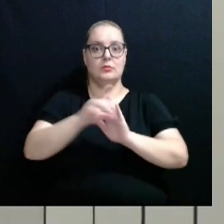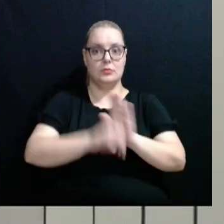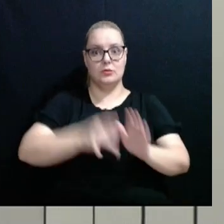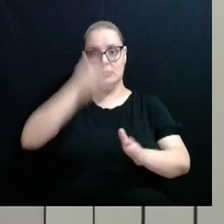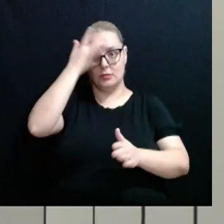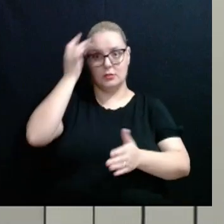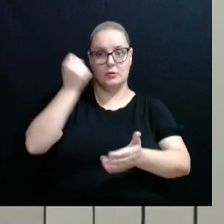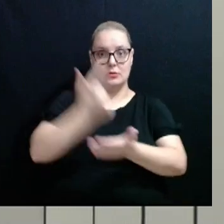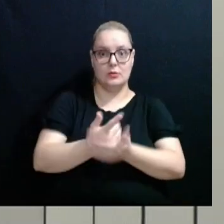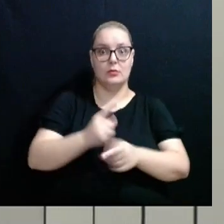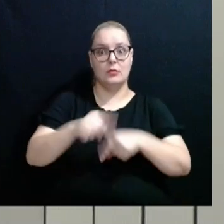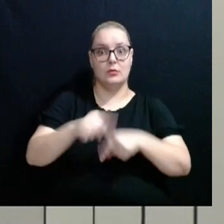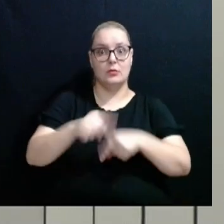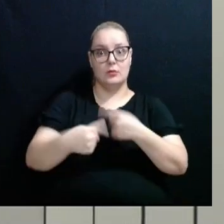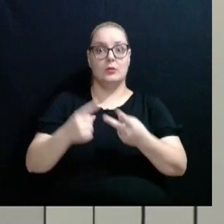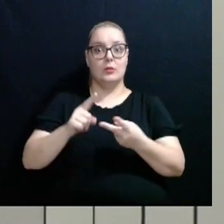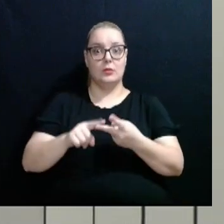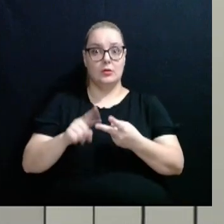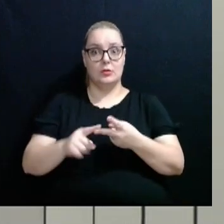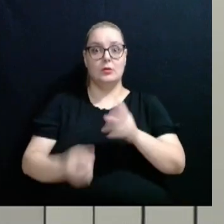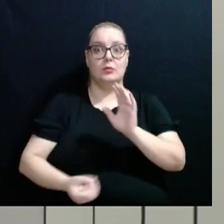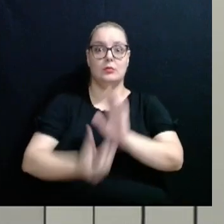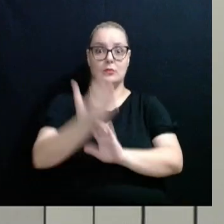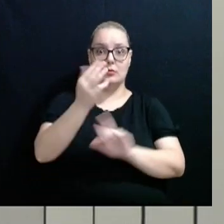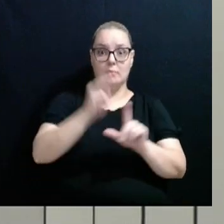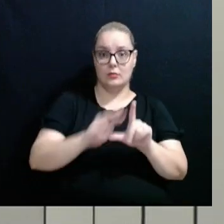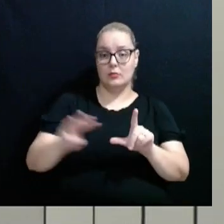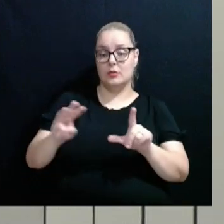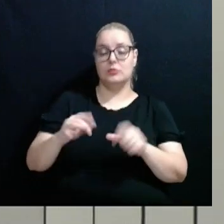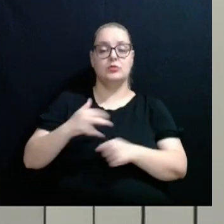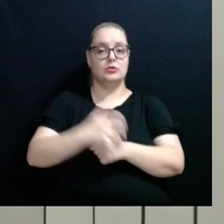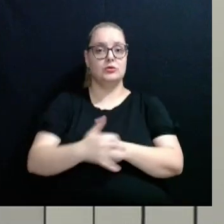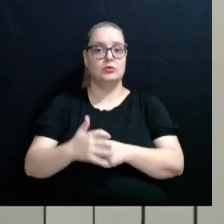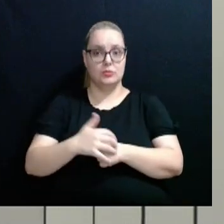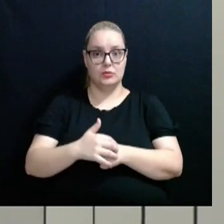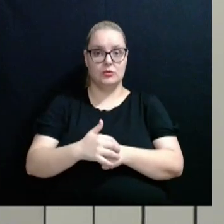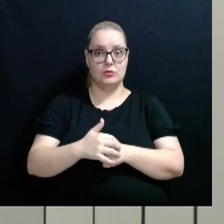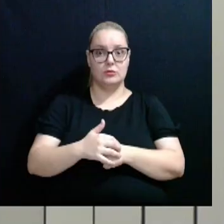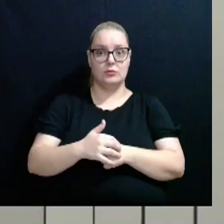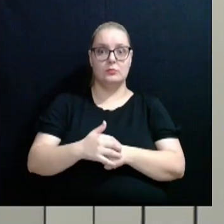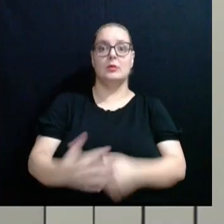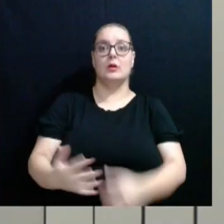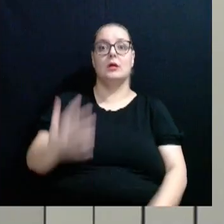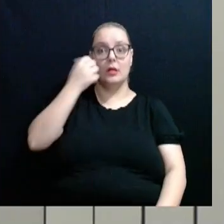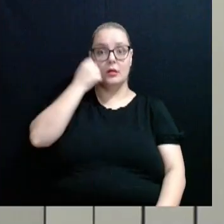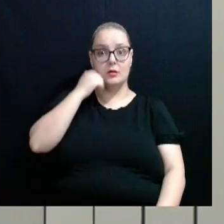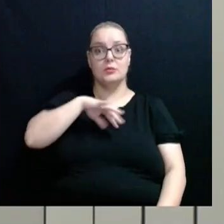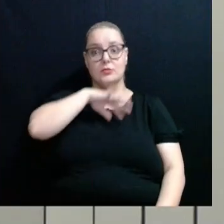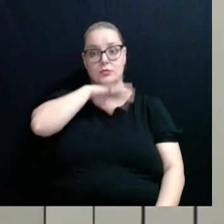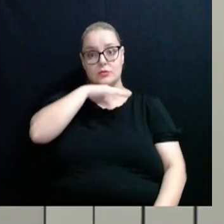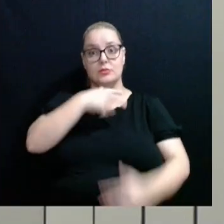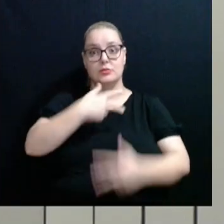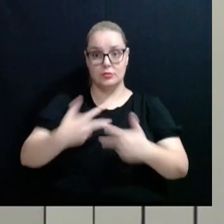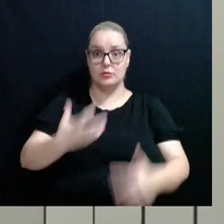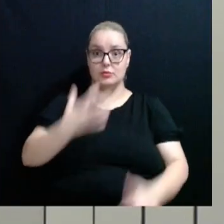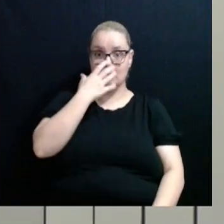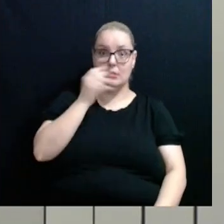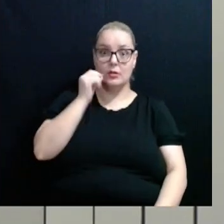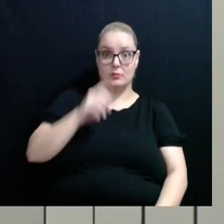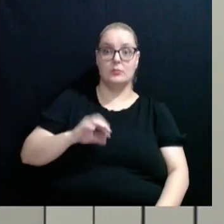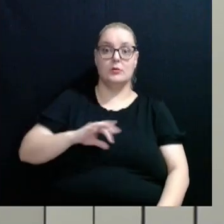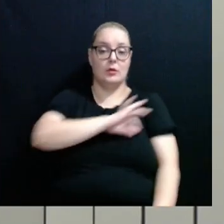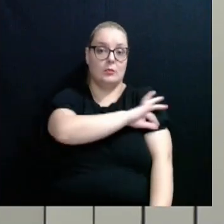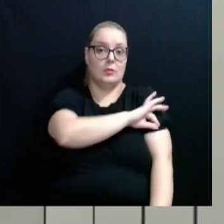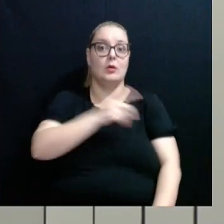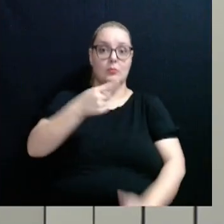outro projeto cria uma plataforma digital para a adoção de cães e gatos nos canais oficiais da Prefeitura, com o objetivo de